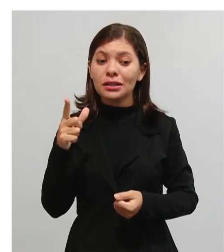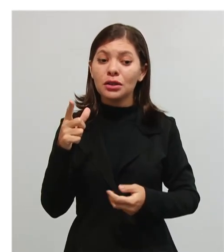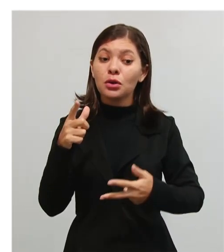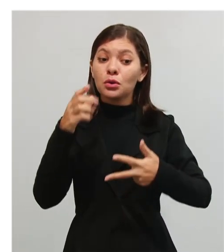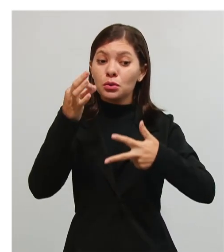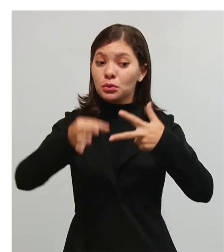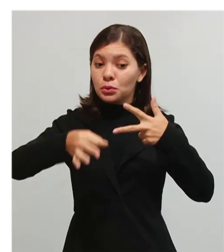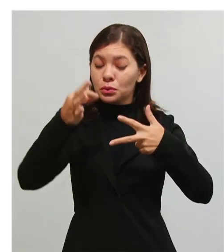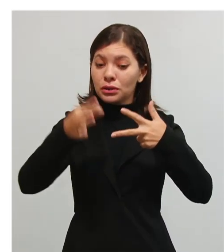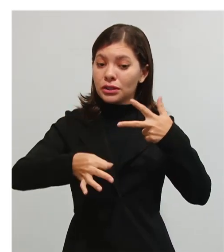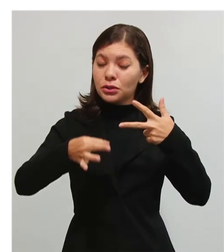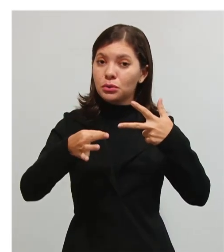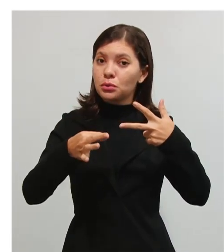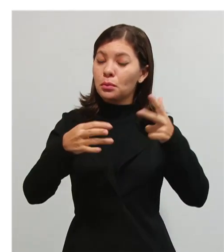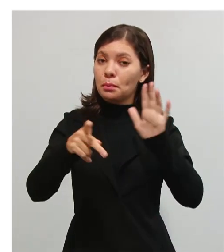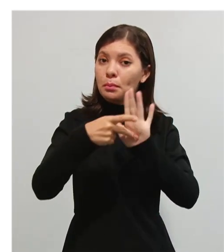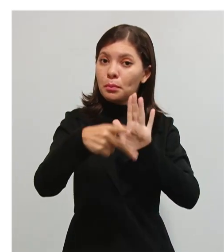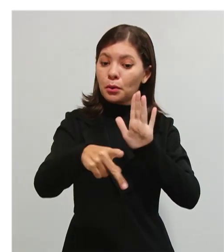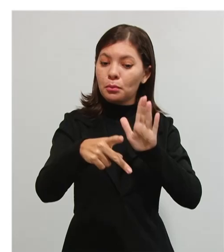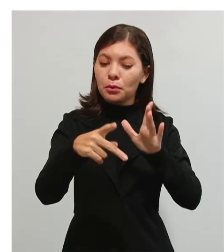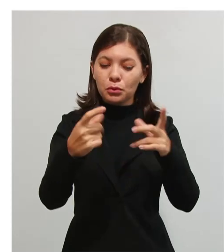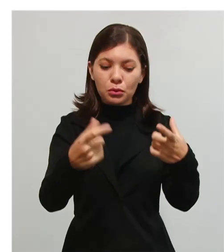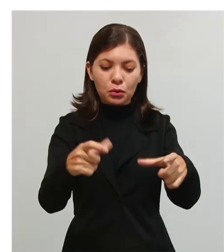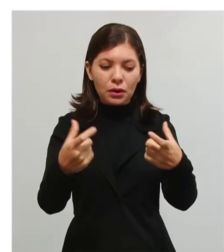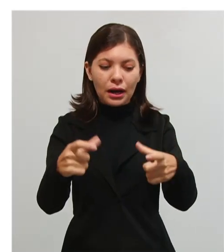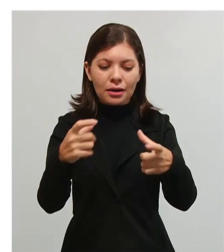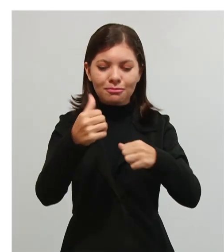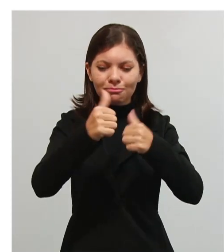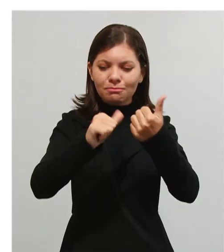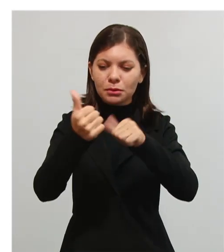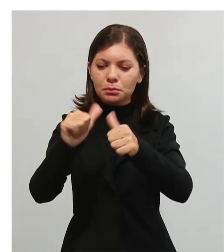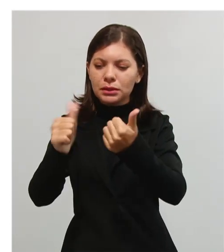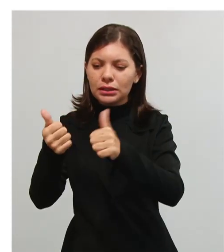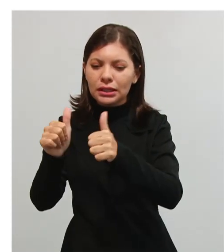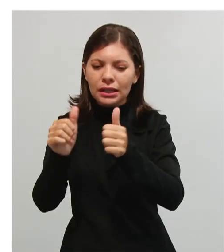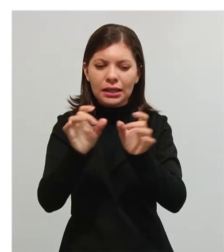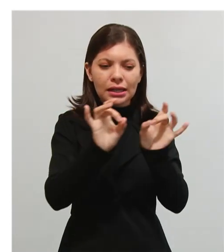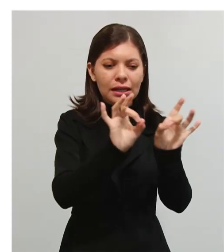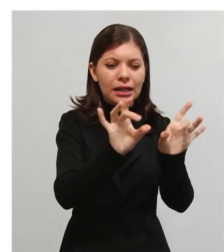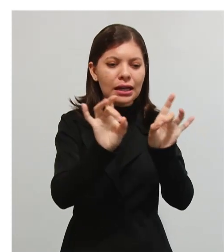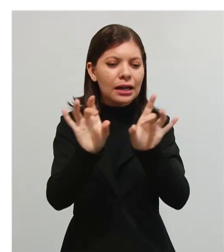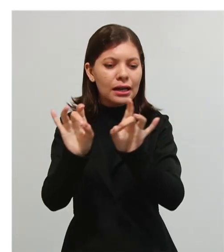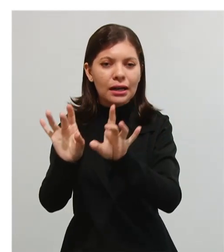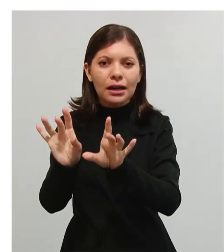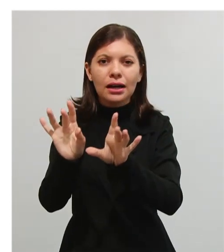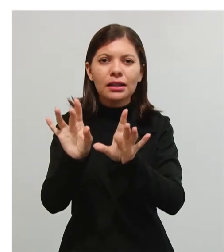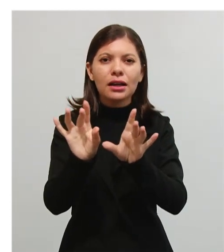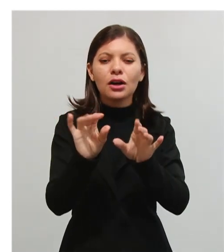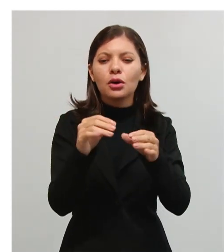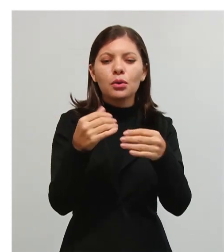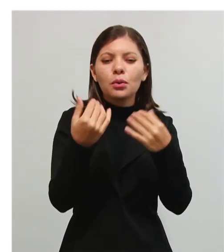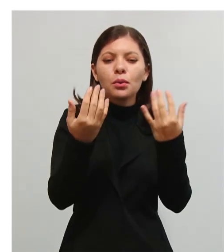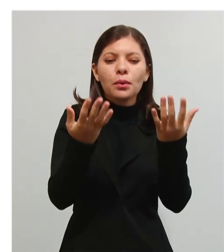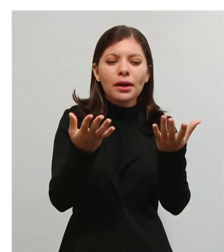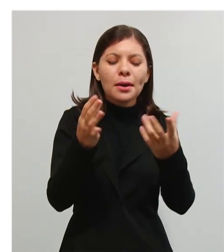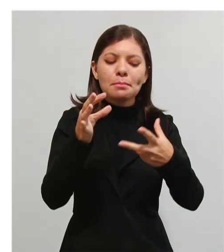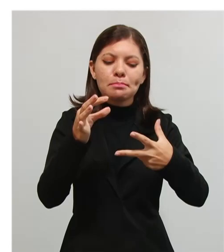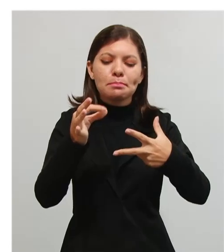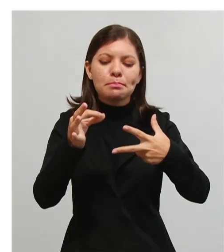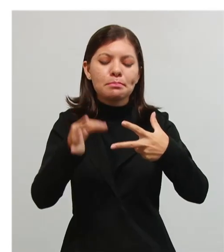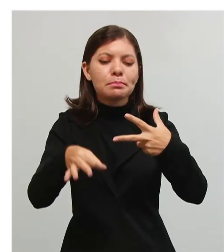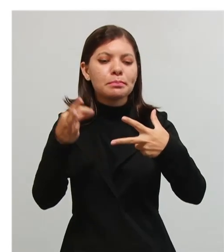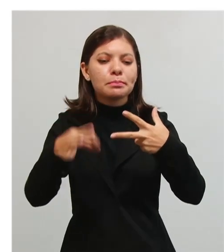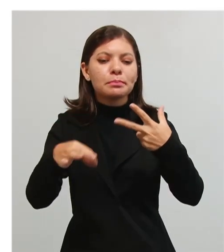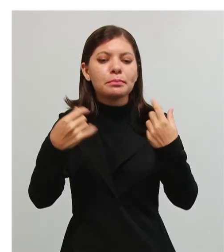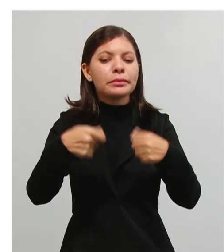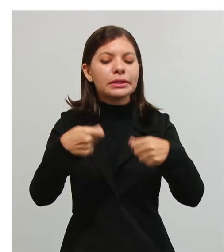próprio do estabelecimento examina os processos de cada devedor e define quais são as medidas judiciais a